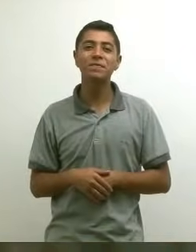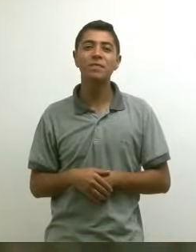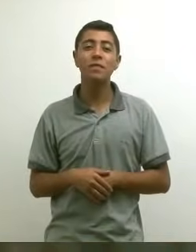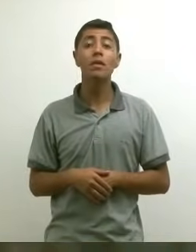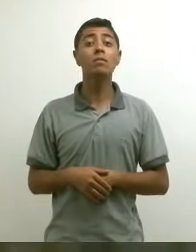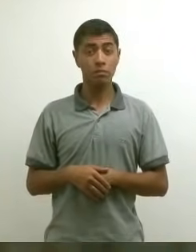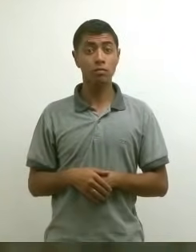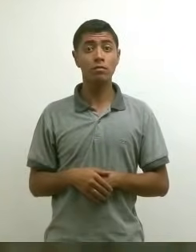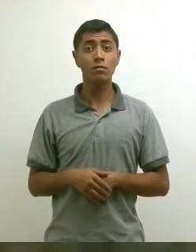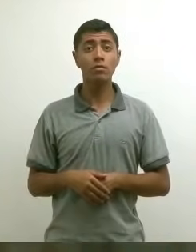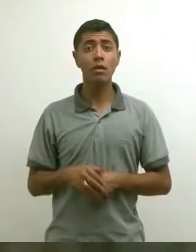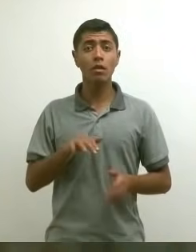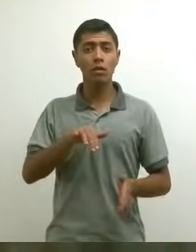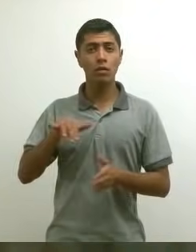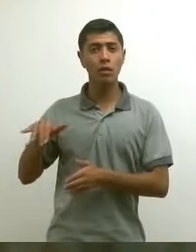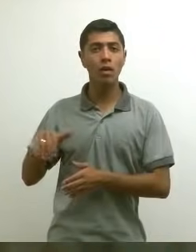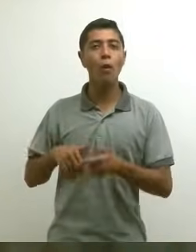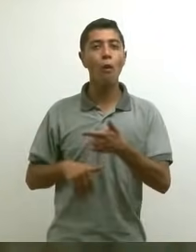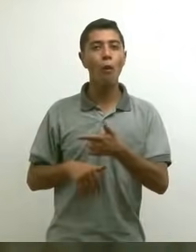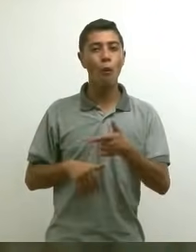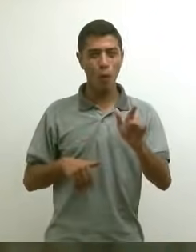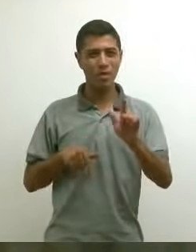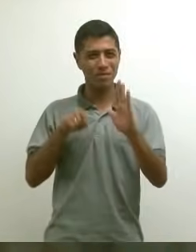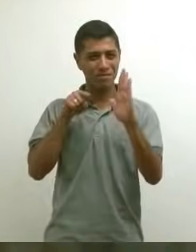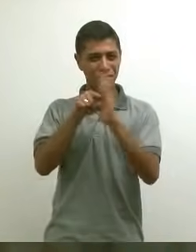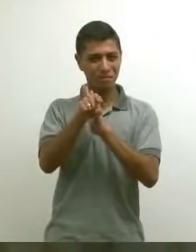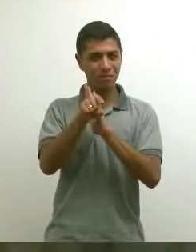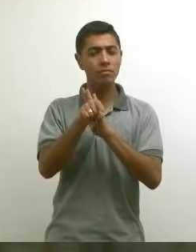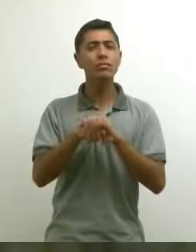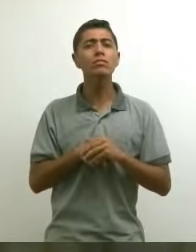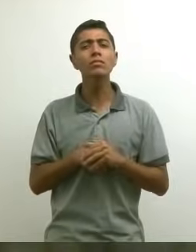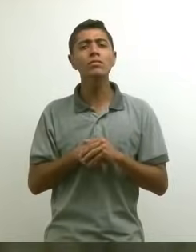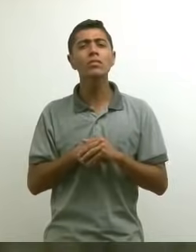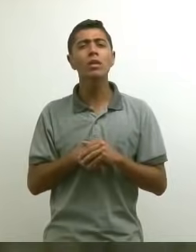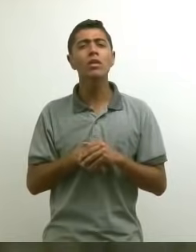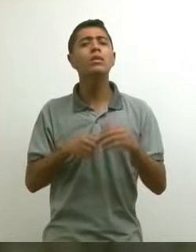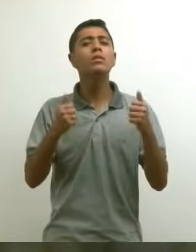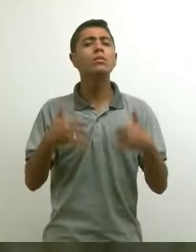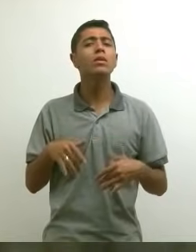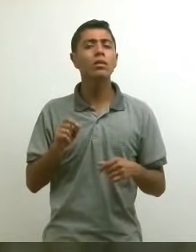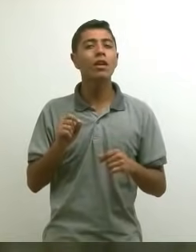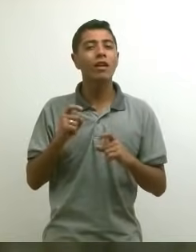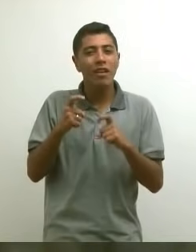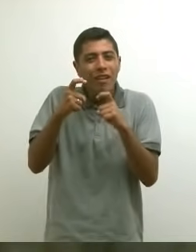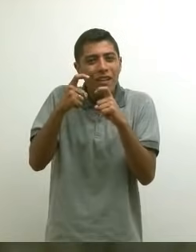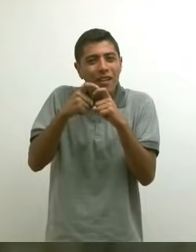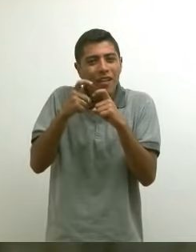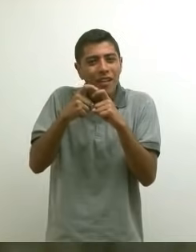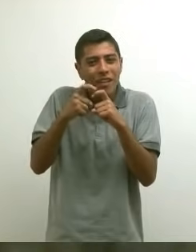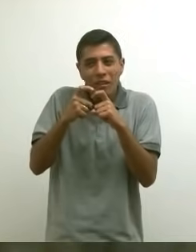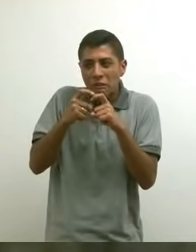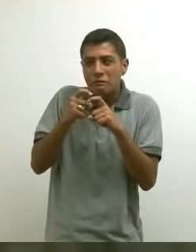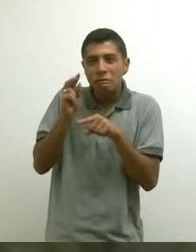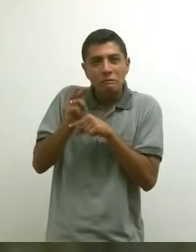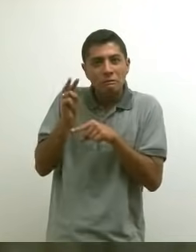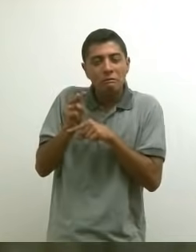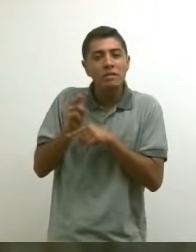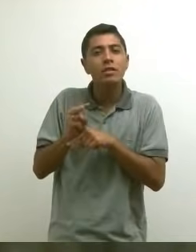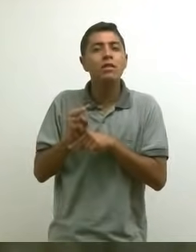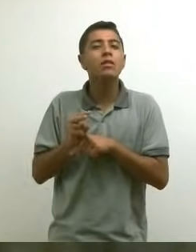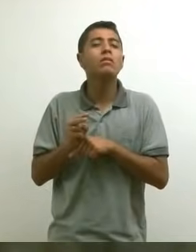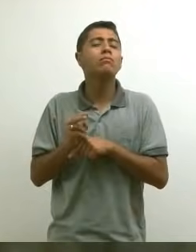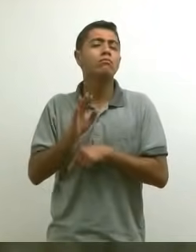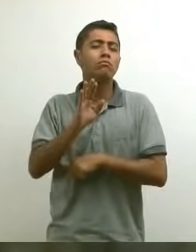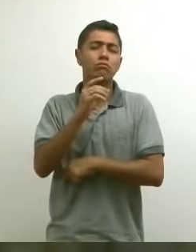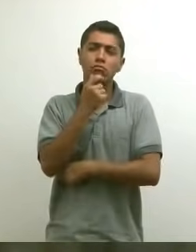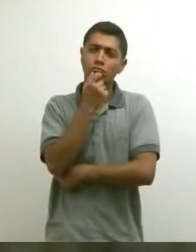que é uma questão é sobre essa relação da medicalização né é a pergunta é a seguinte como médico